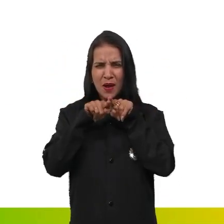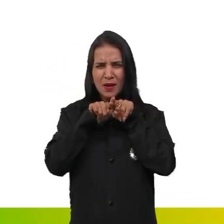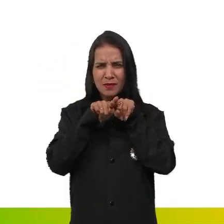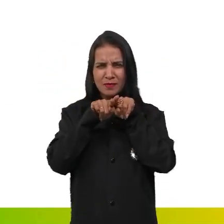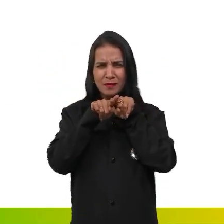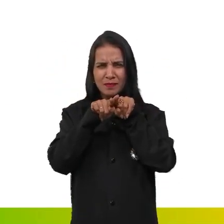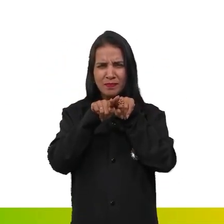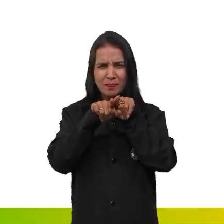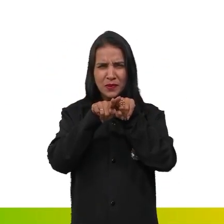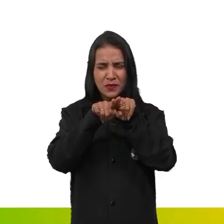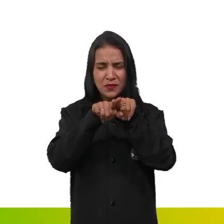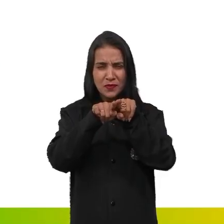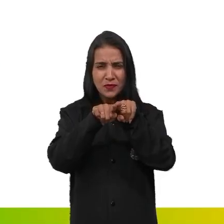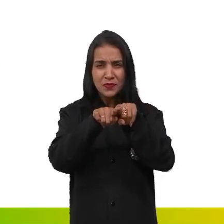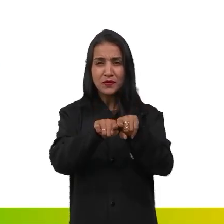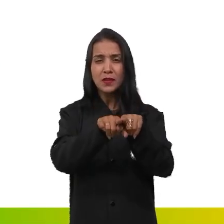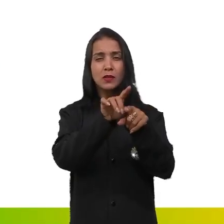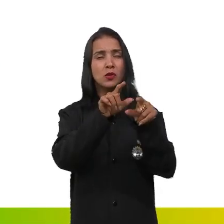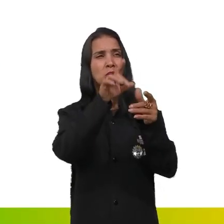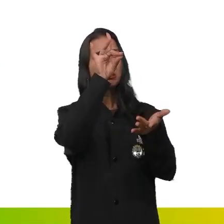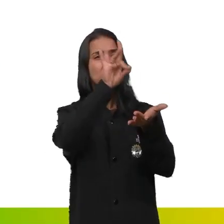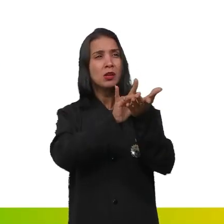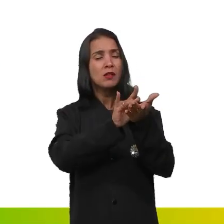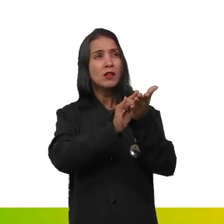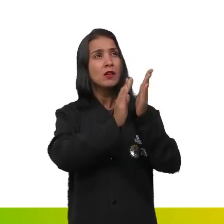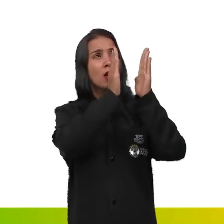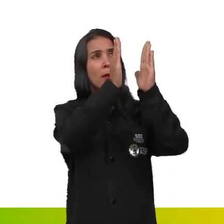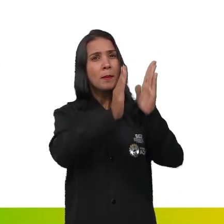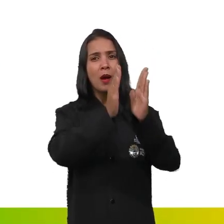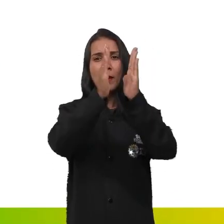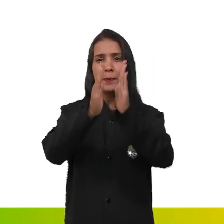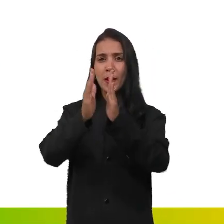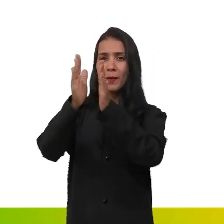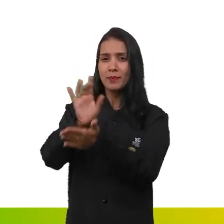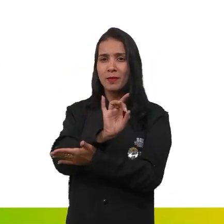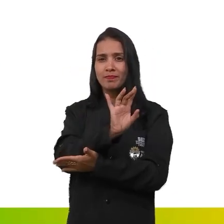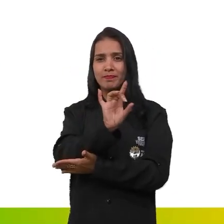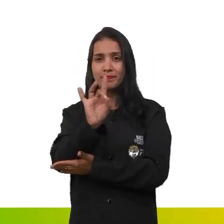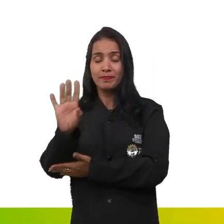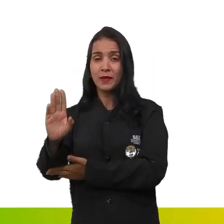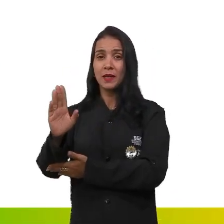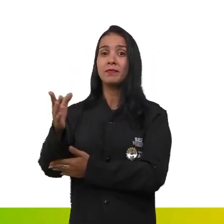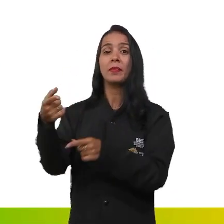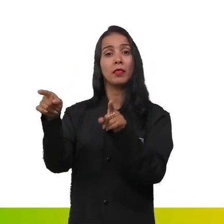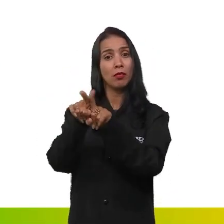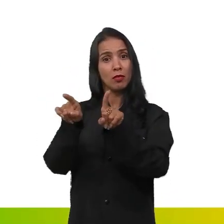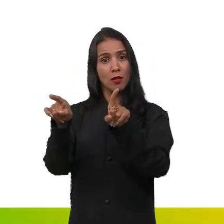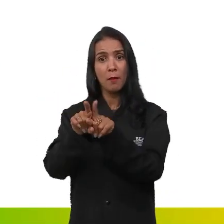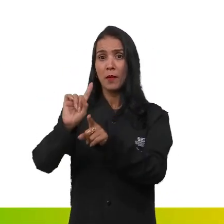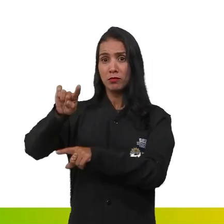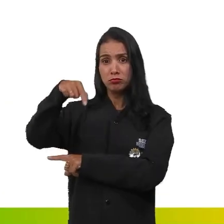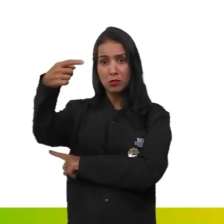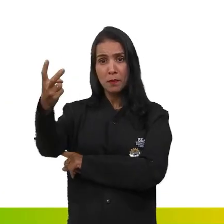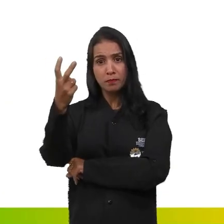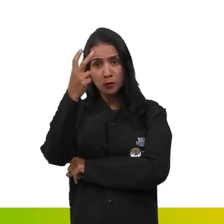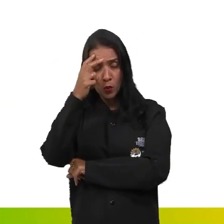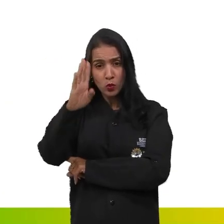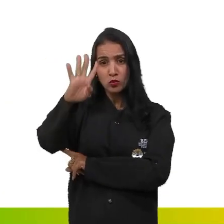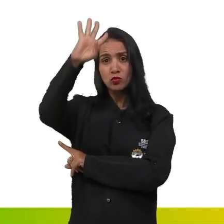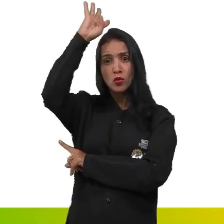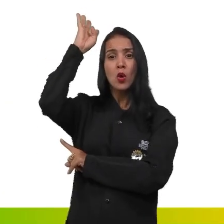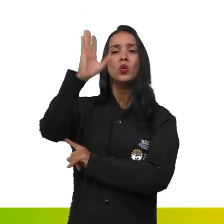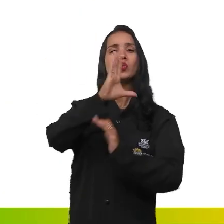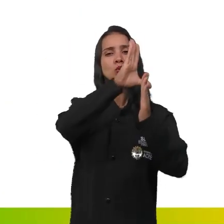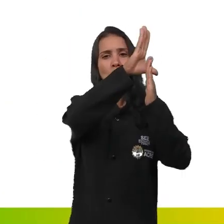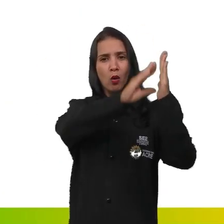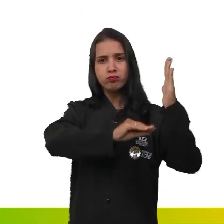que definiram cada estrutura. Inclusive, a cultura romana que vem depois se apropriou muito